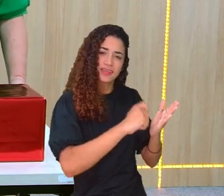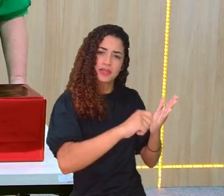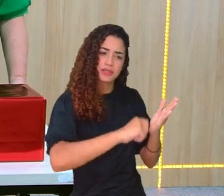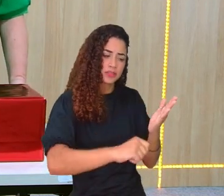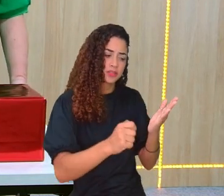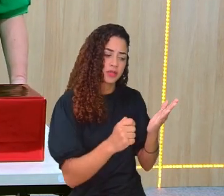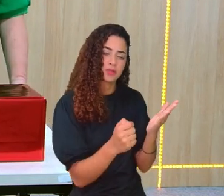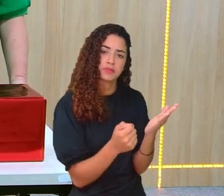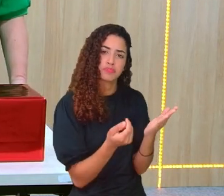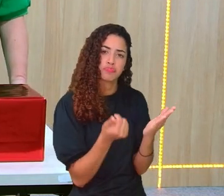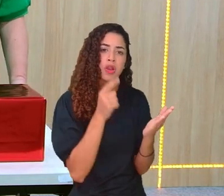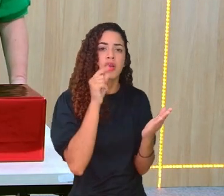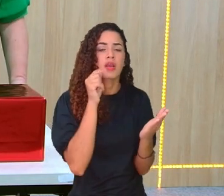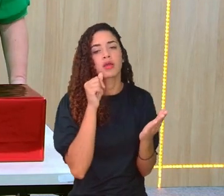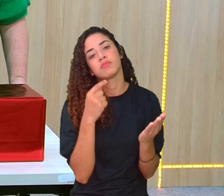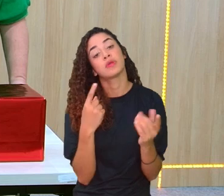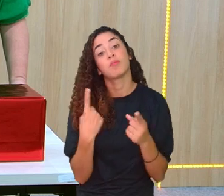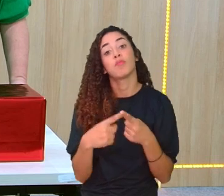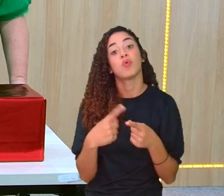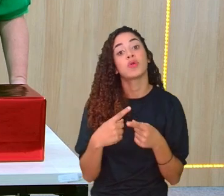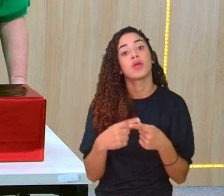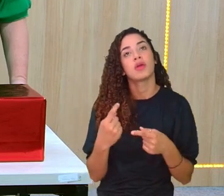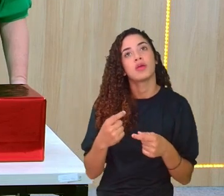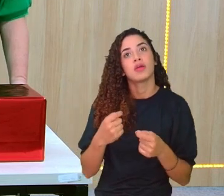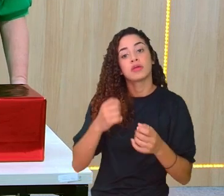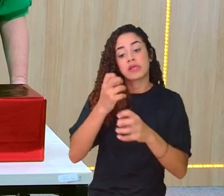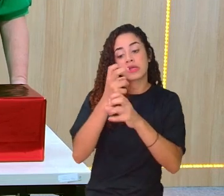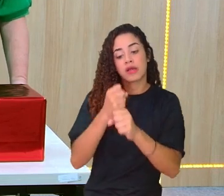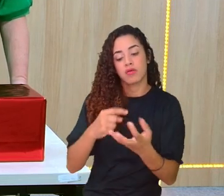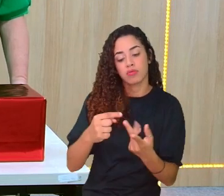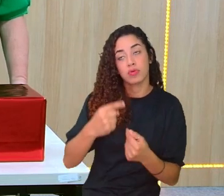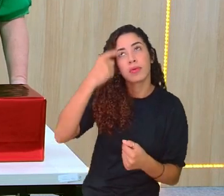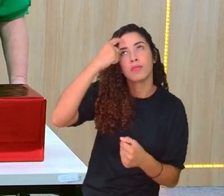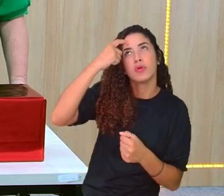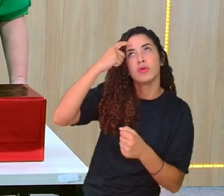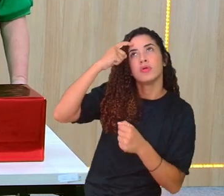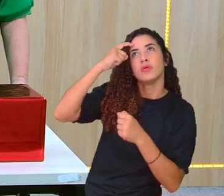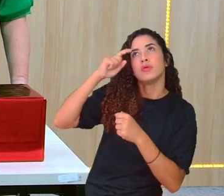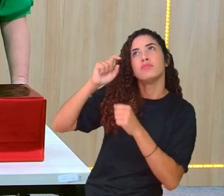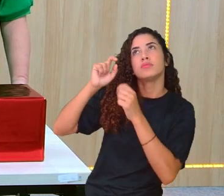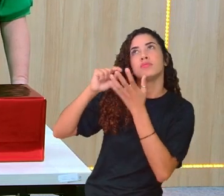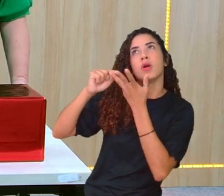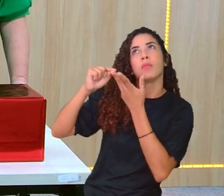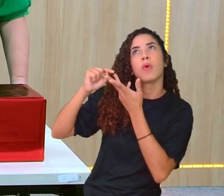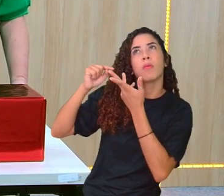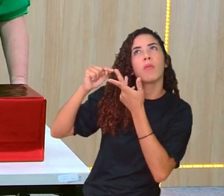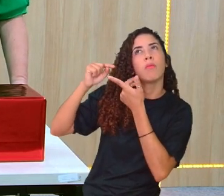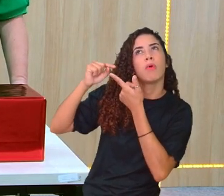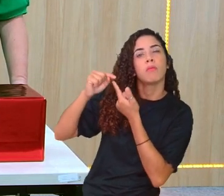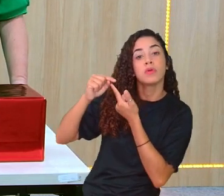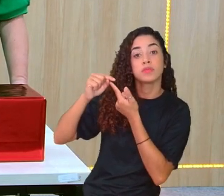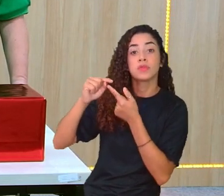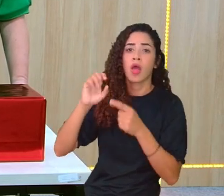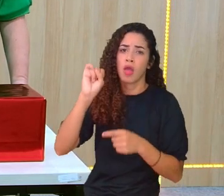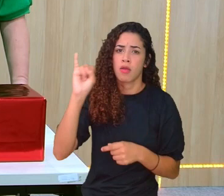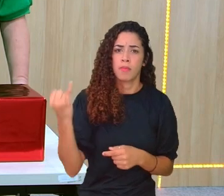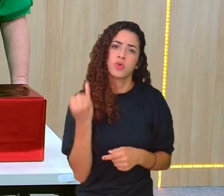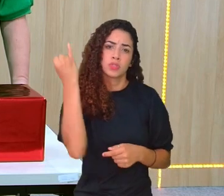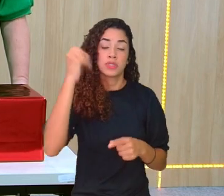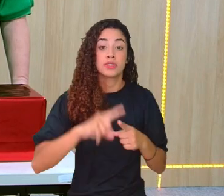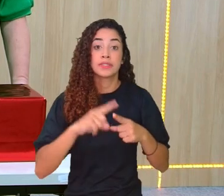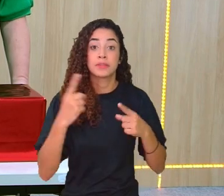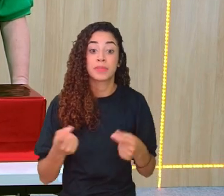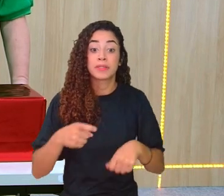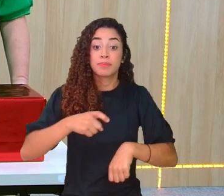Porque, gente, cálculo mental importante é, você, à medida que você vai se apropriando